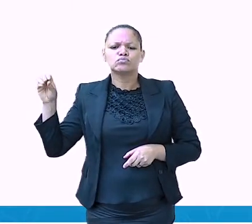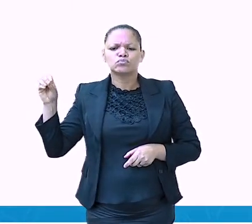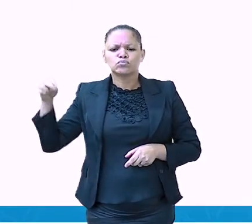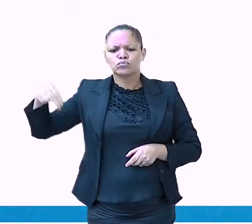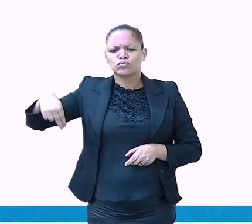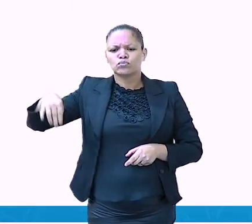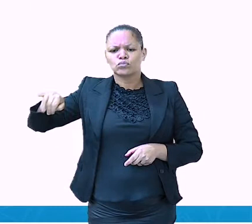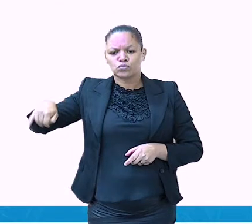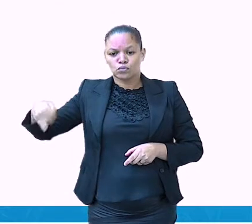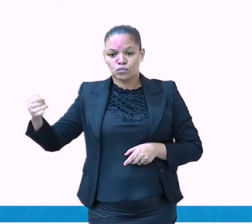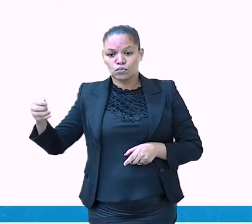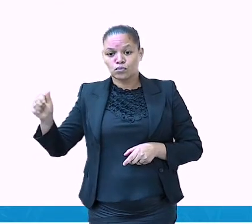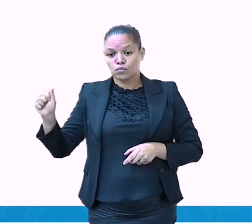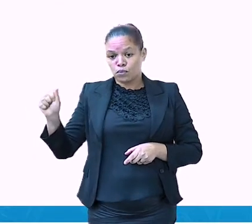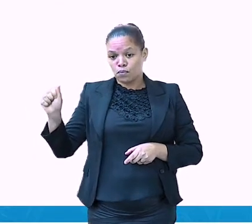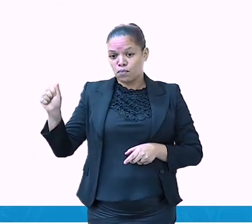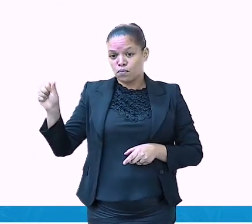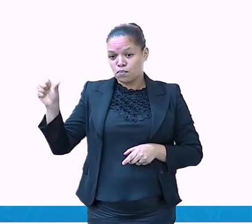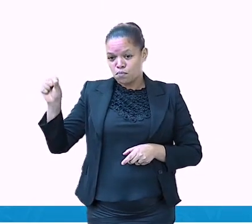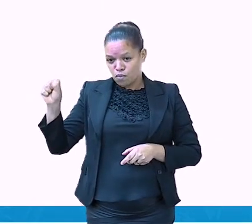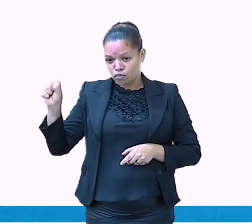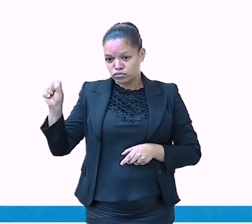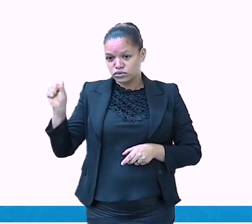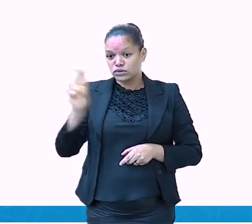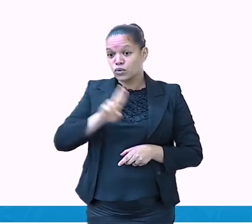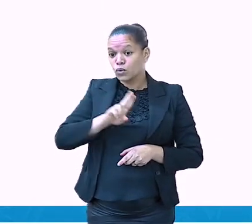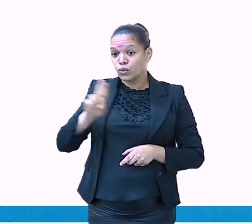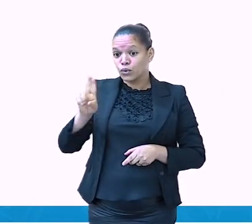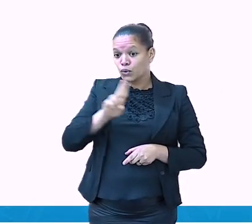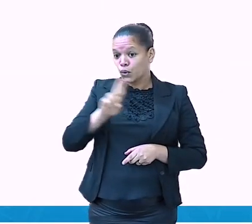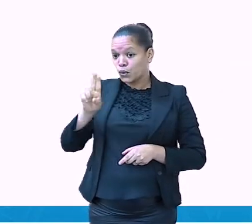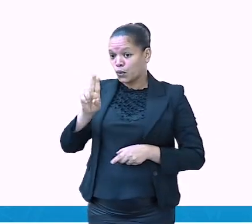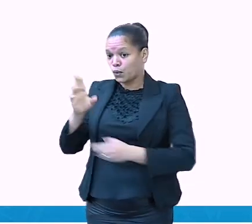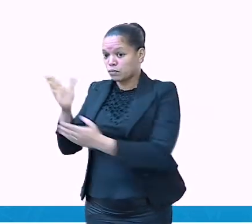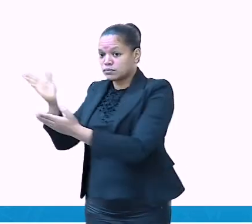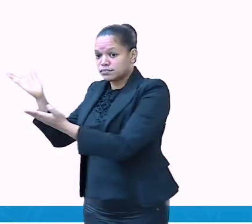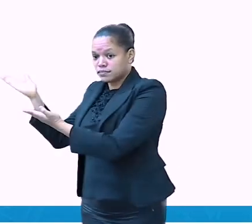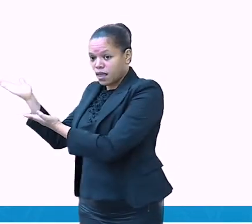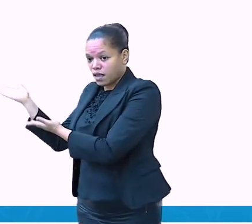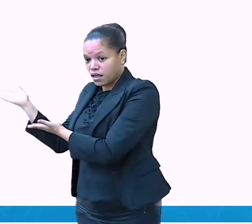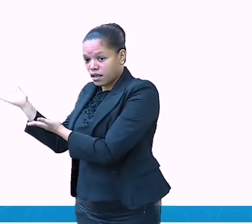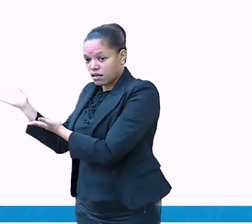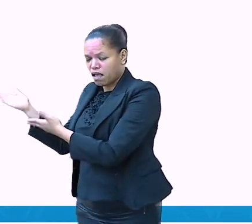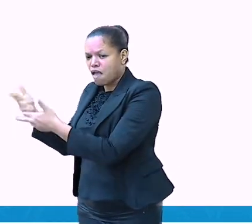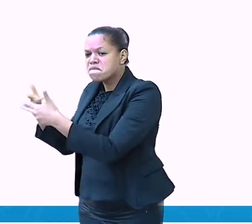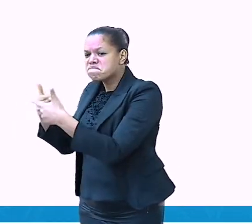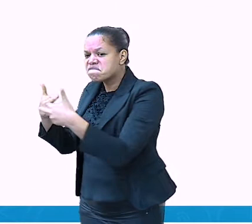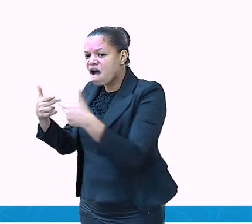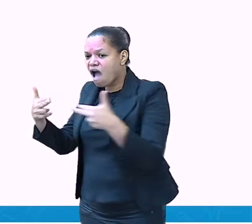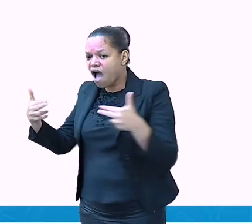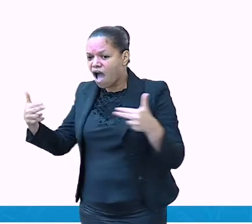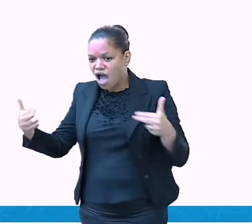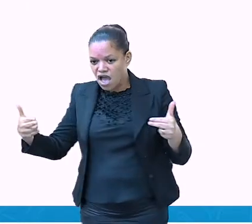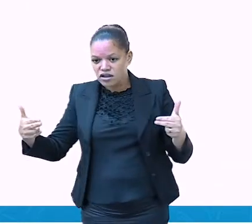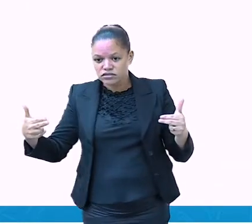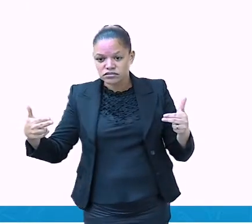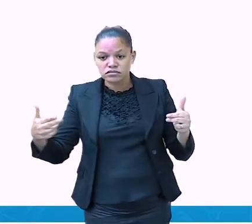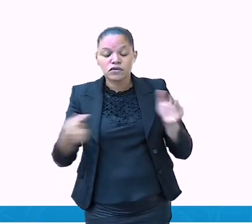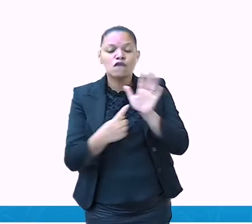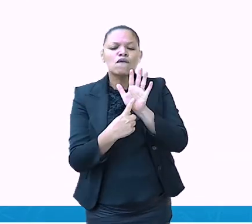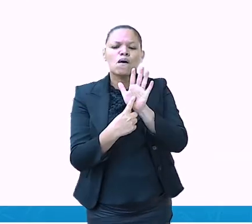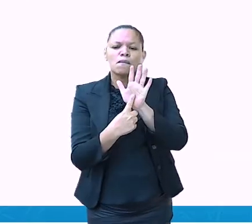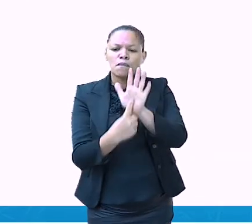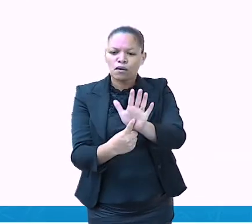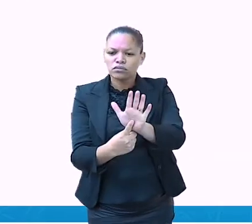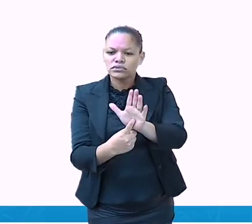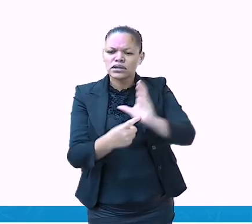nós começamos por menos características, menos órgãos. Depois nós passamos, quanto mais características vai acrescentando,